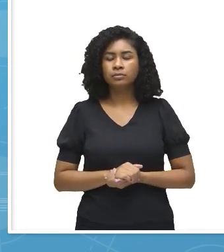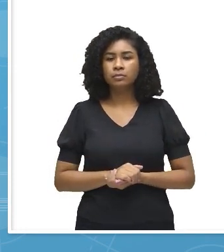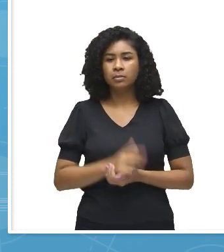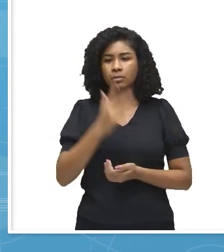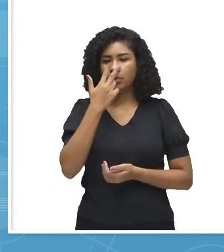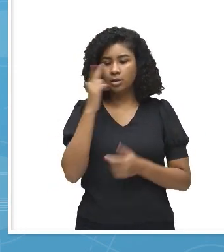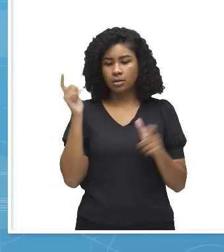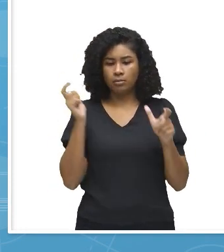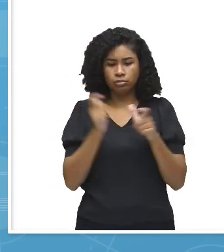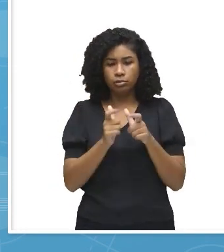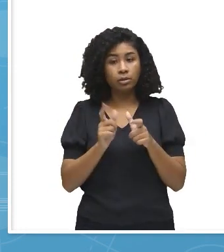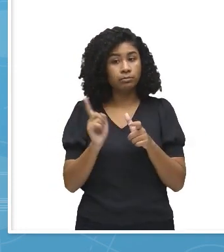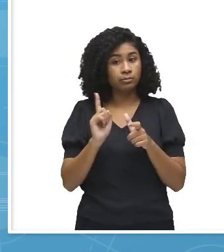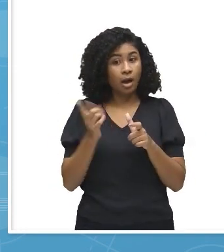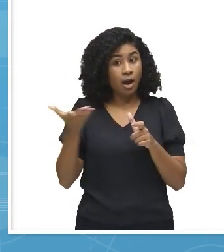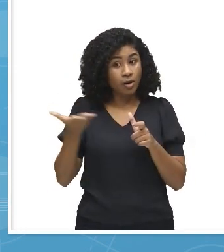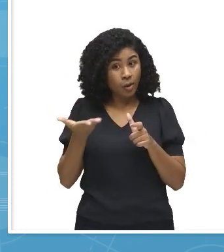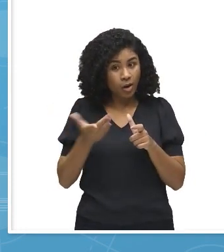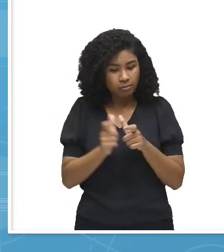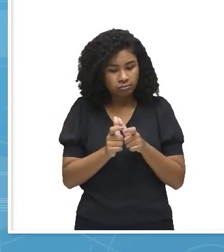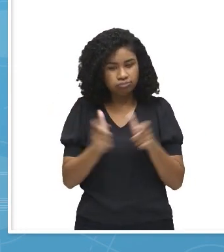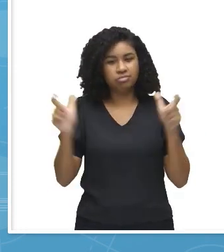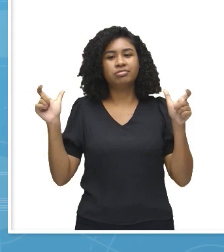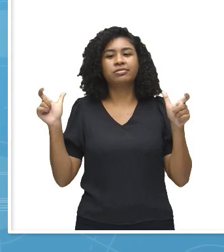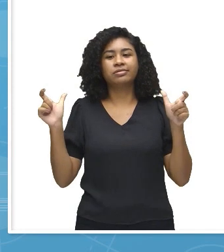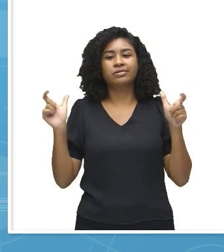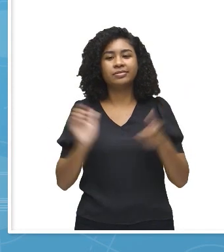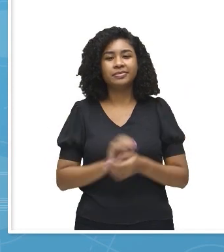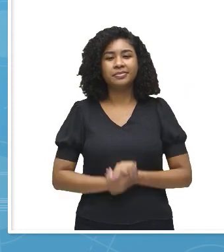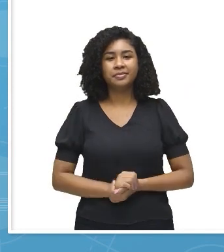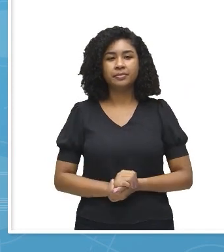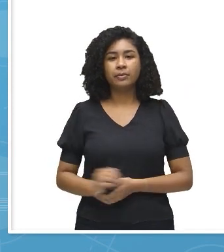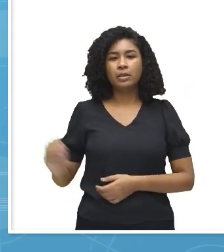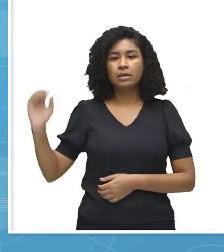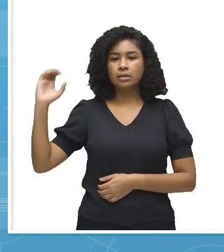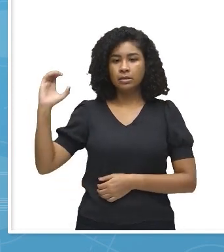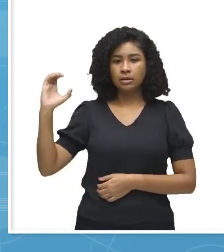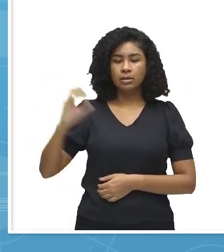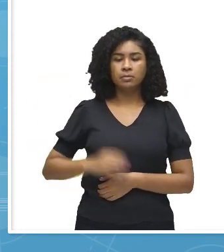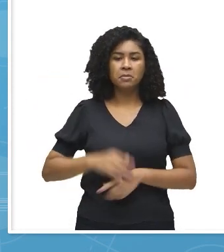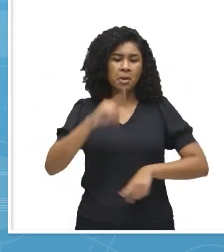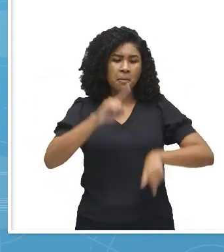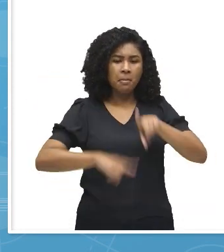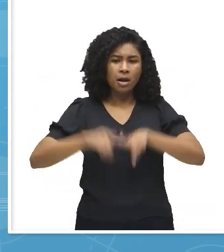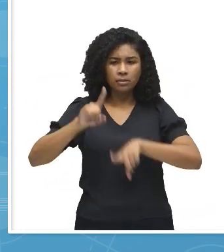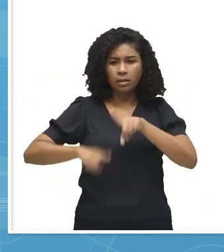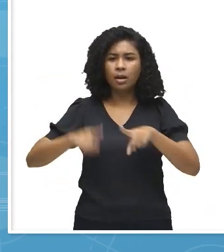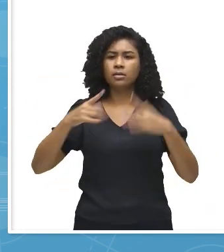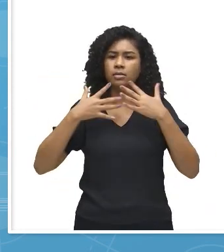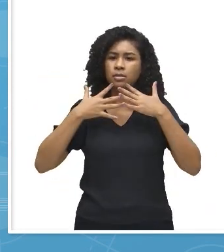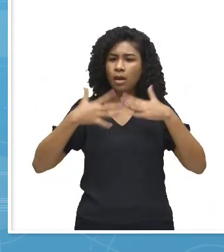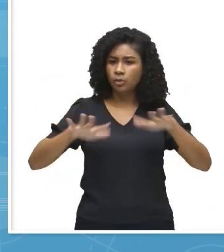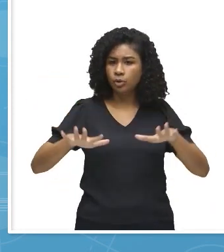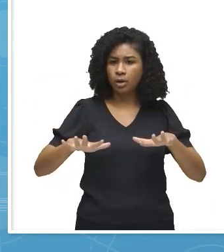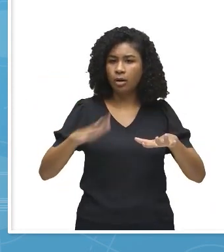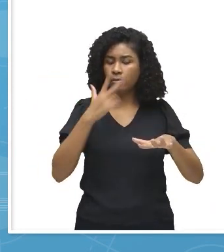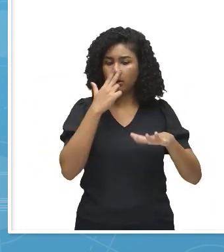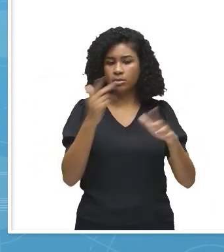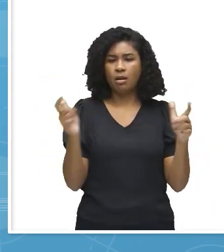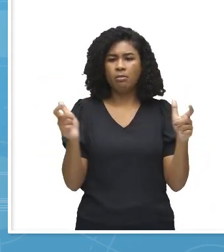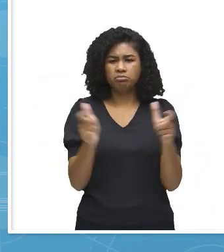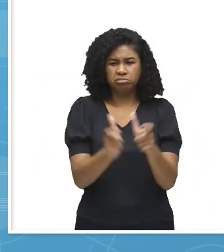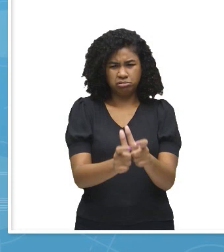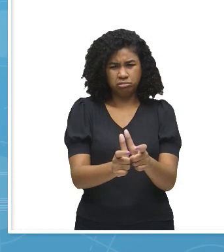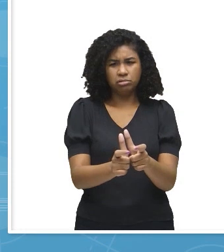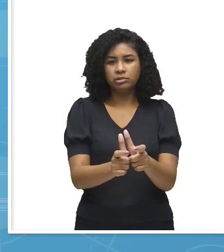Isso acontece muito hoje em dia. Letra C, o recuo na oferta de matérias-primas, né? Não ocorreu o recuo, muito pelo contrário, né? Essa